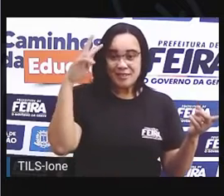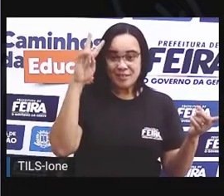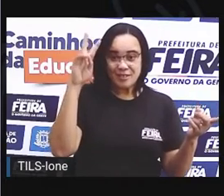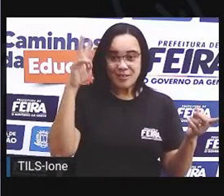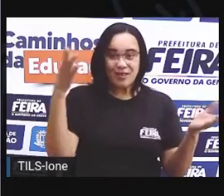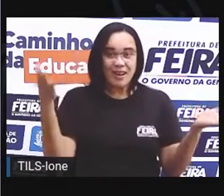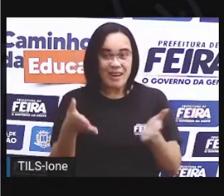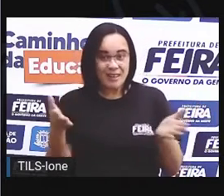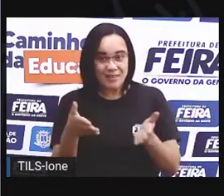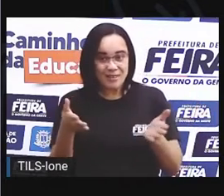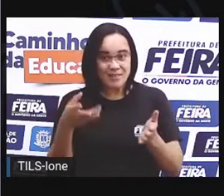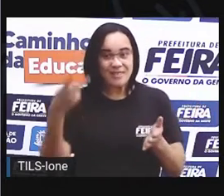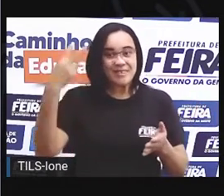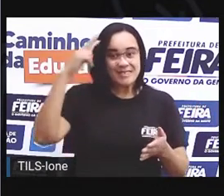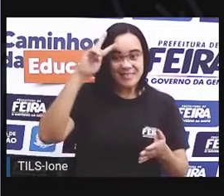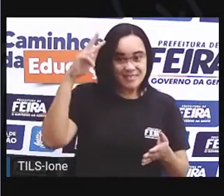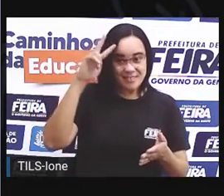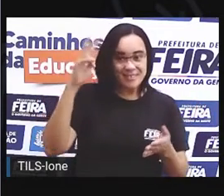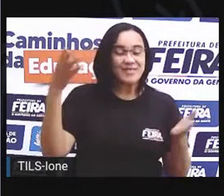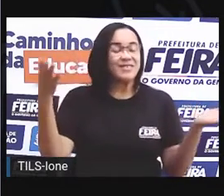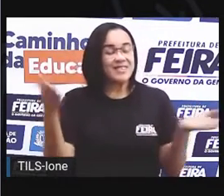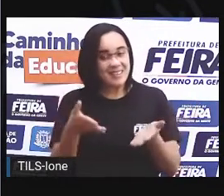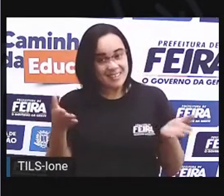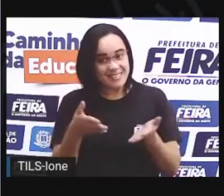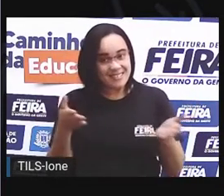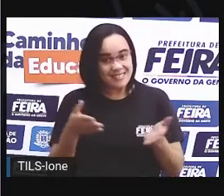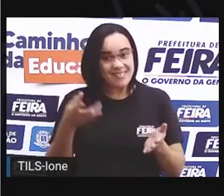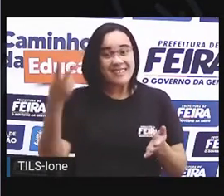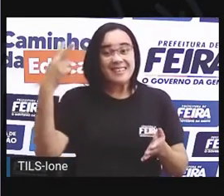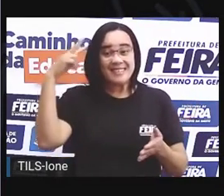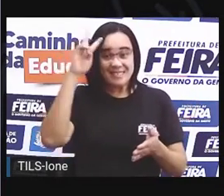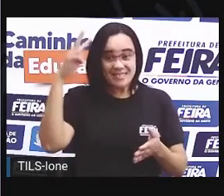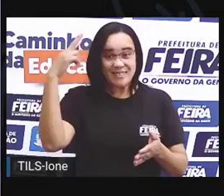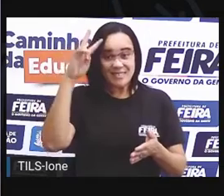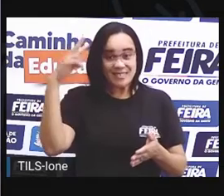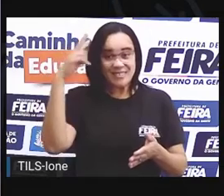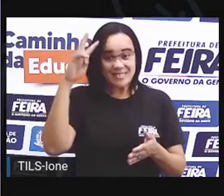Agora. Agora. História. História, história, história!